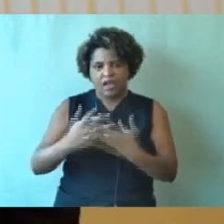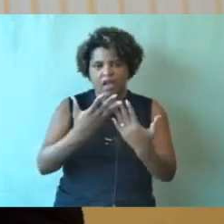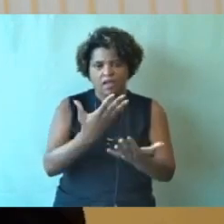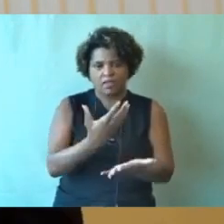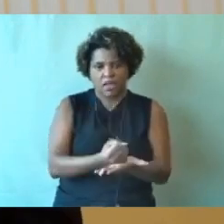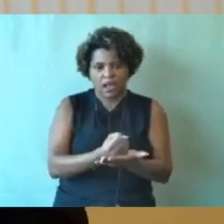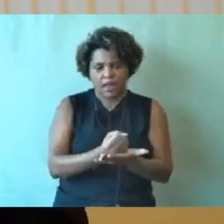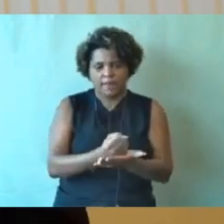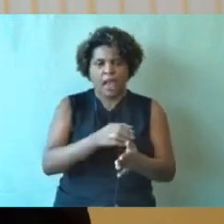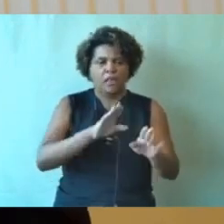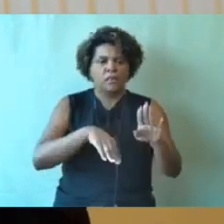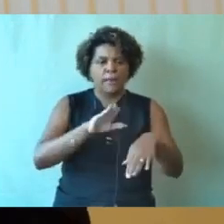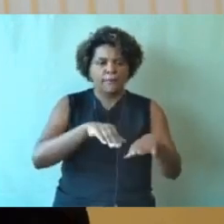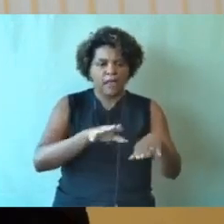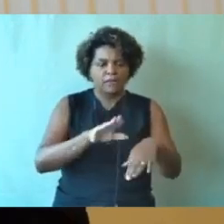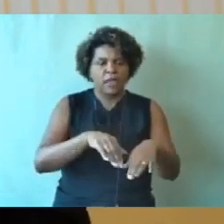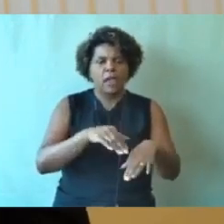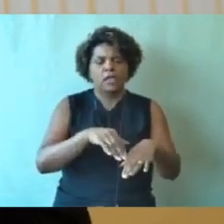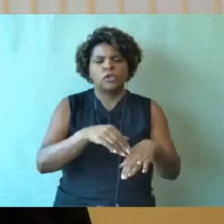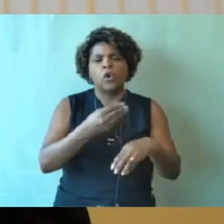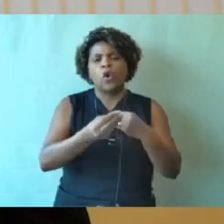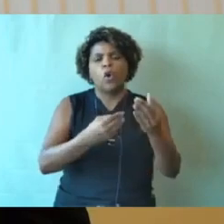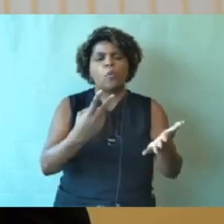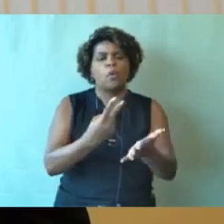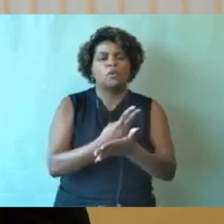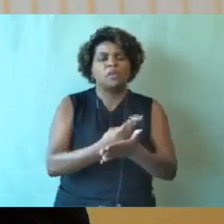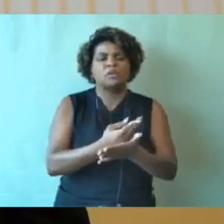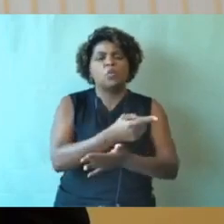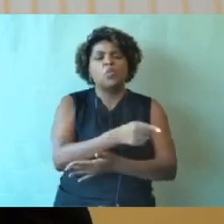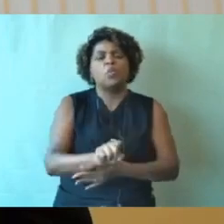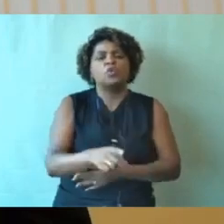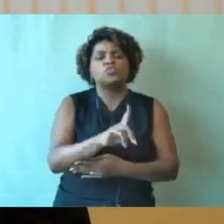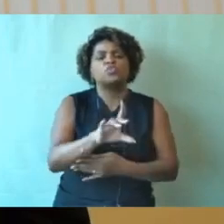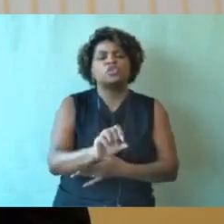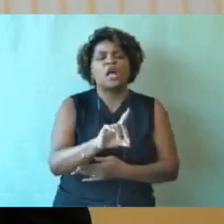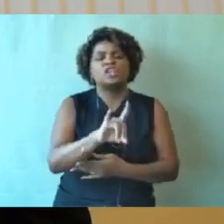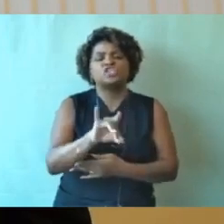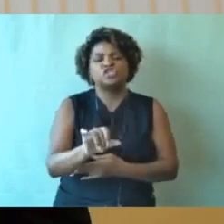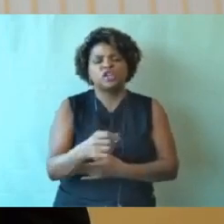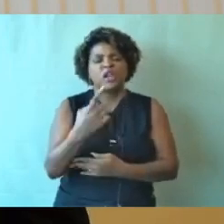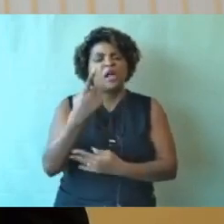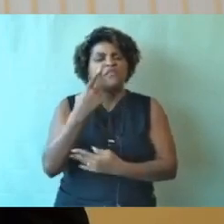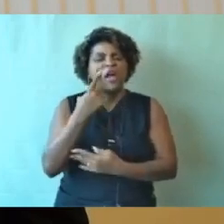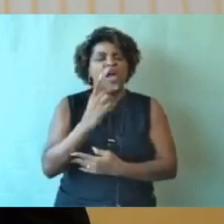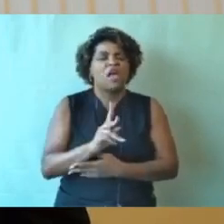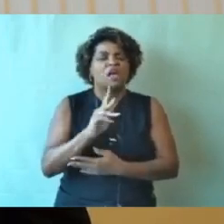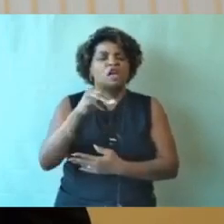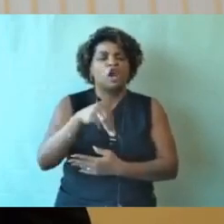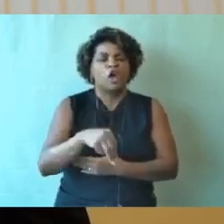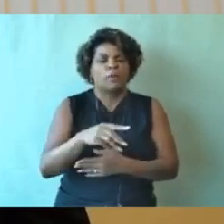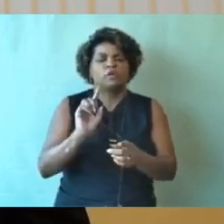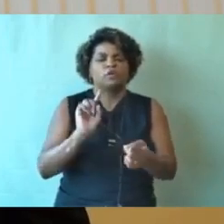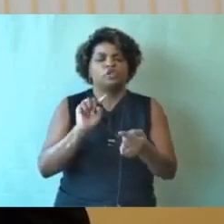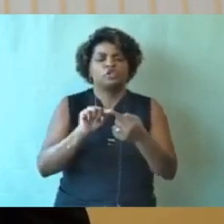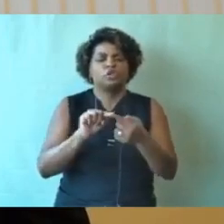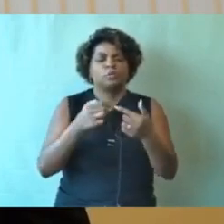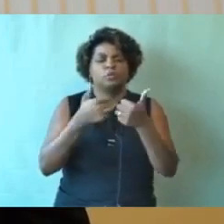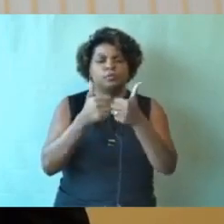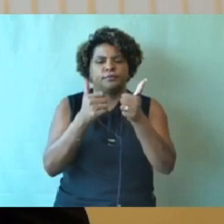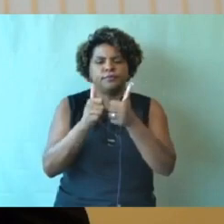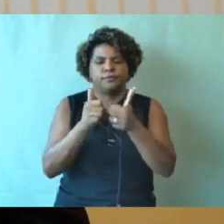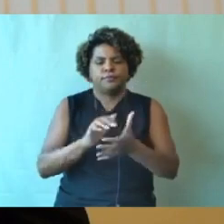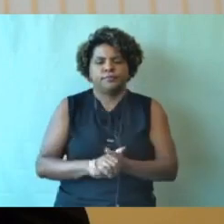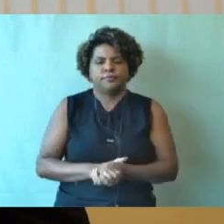operação naquele decêndio anterior, é distribuído para as empresas, pela sua produção quilométrica, pelo tipo de veículo que ela tem. Como